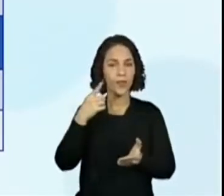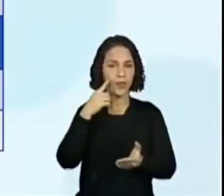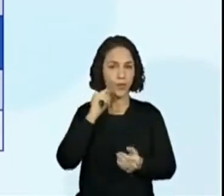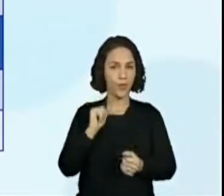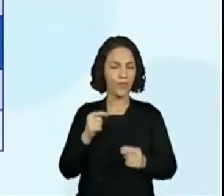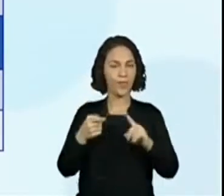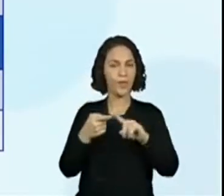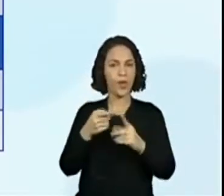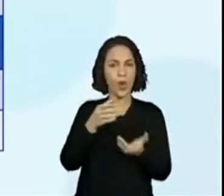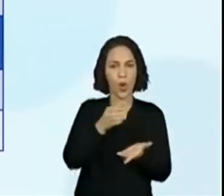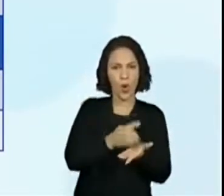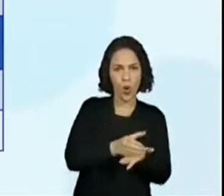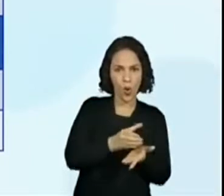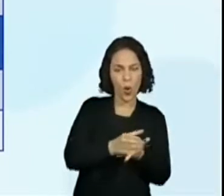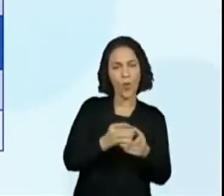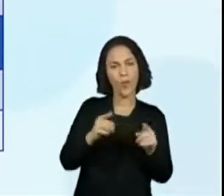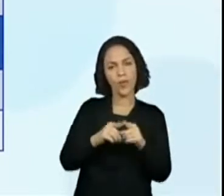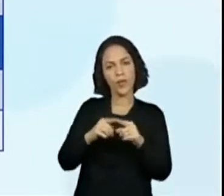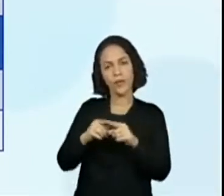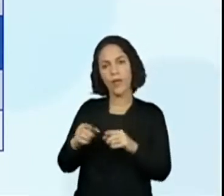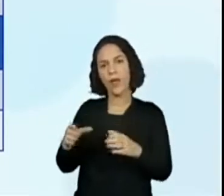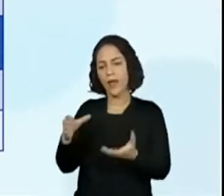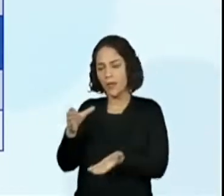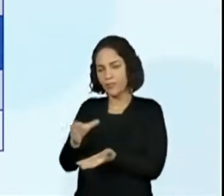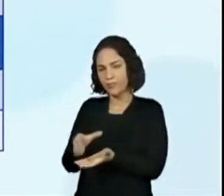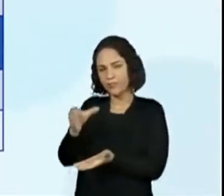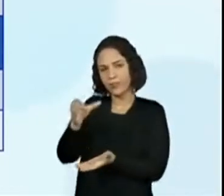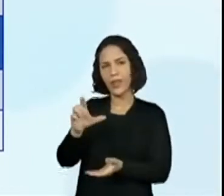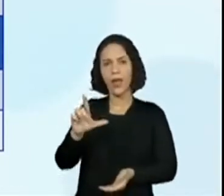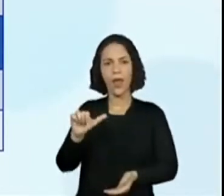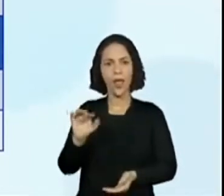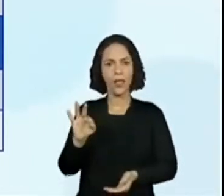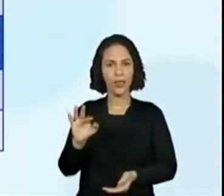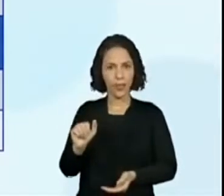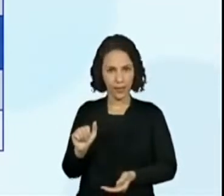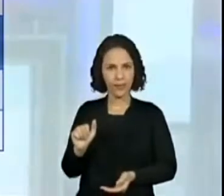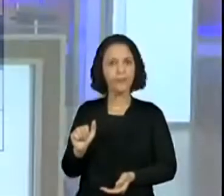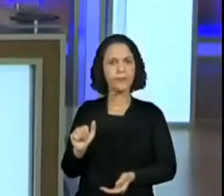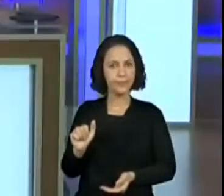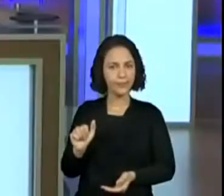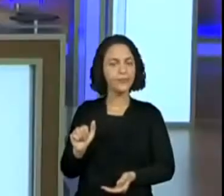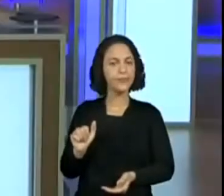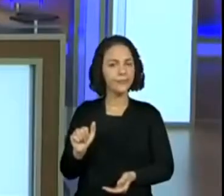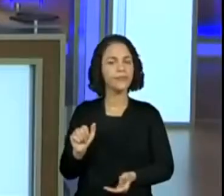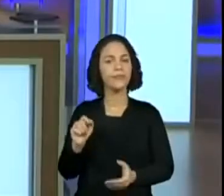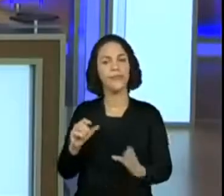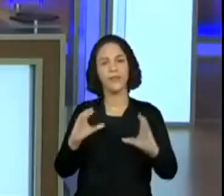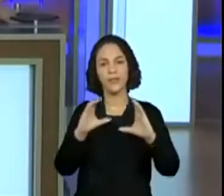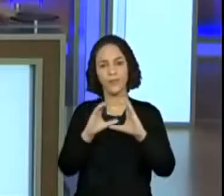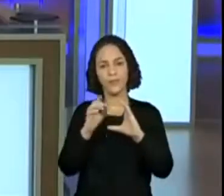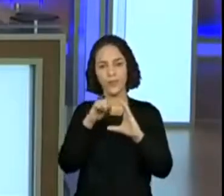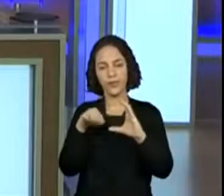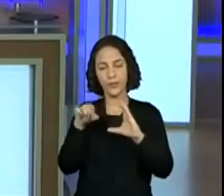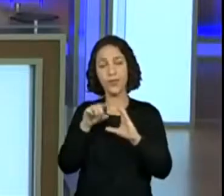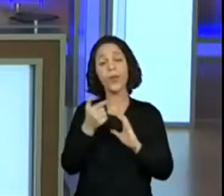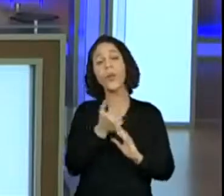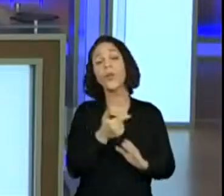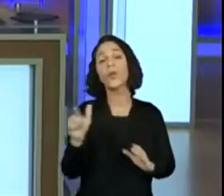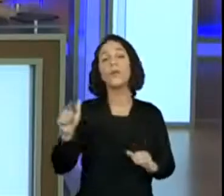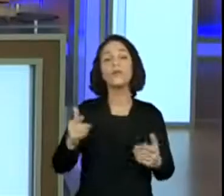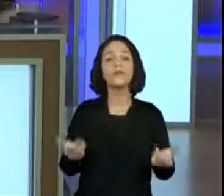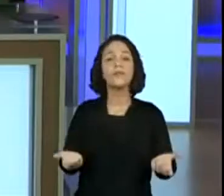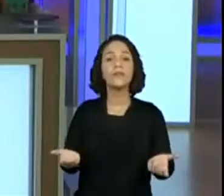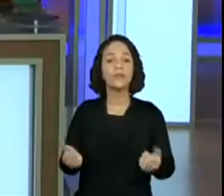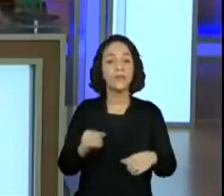o copo e a lata, certo? Eles Isso. formaram ali os circulares. E os outros, né?